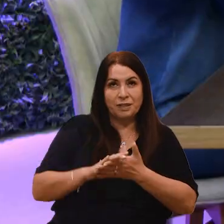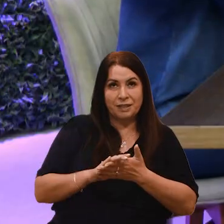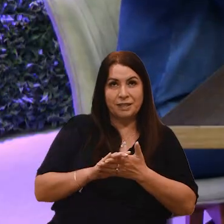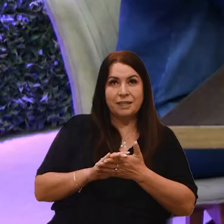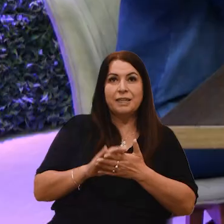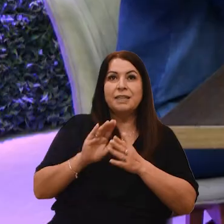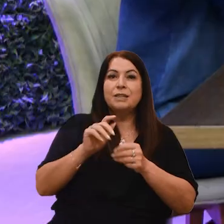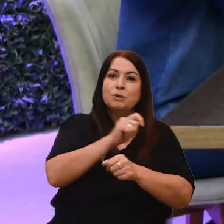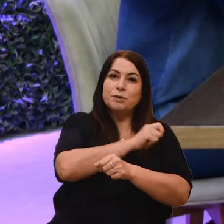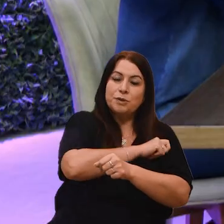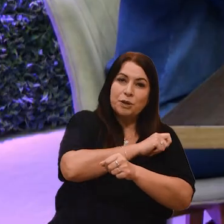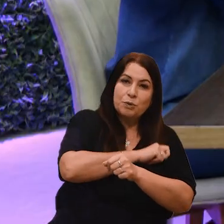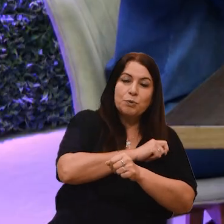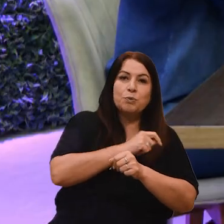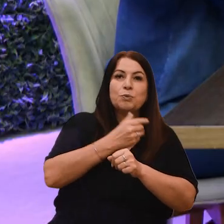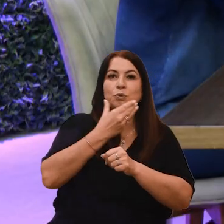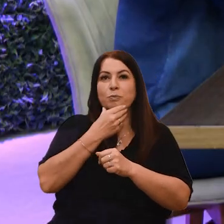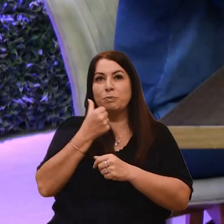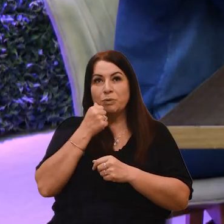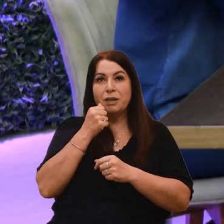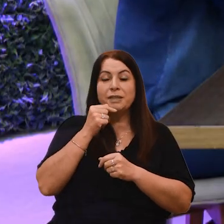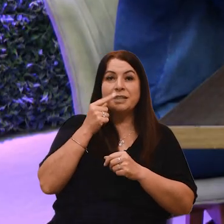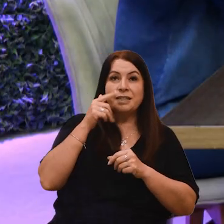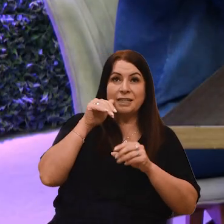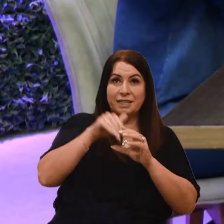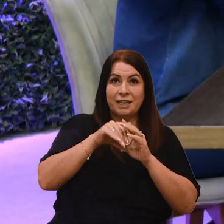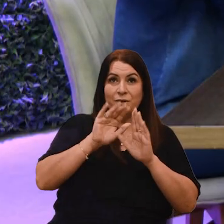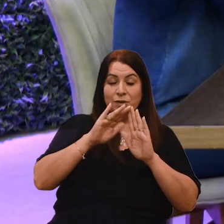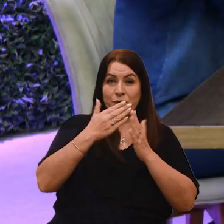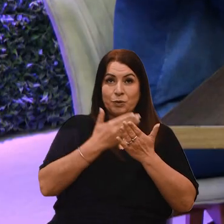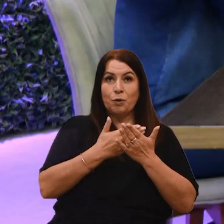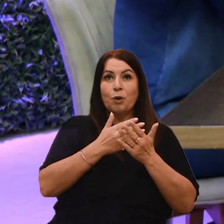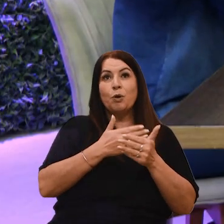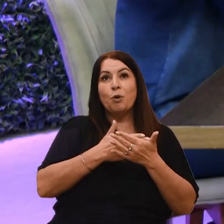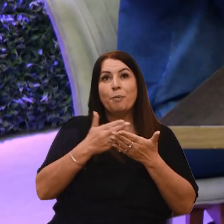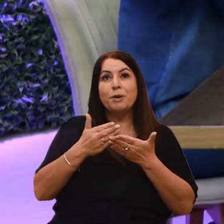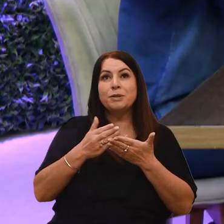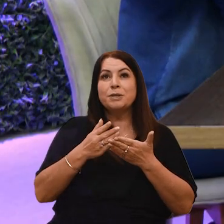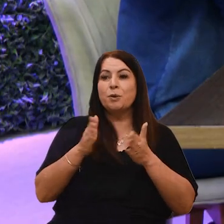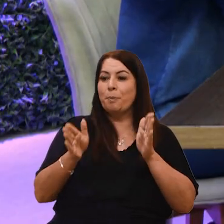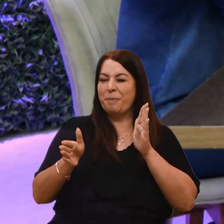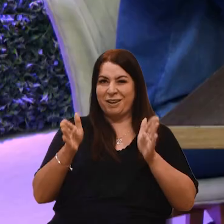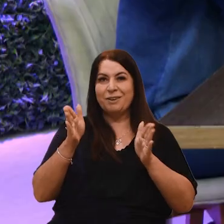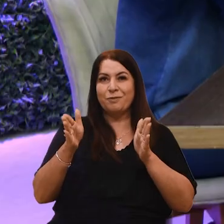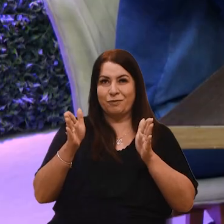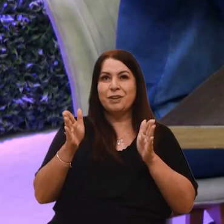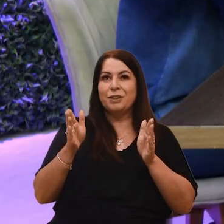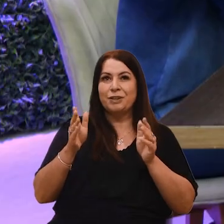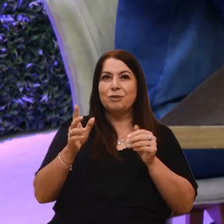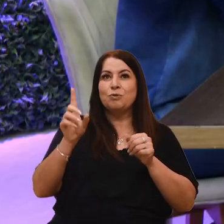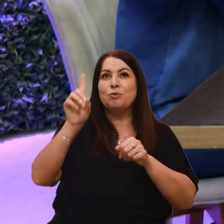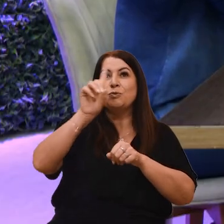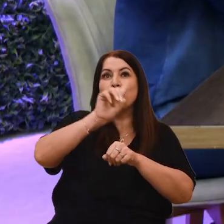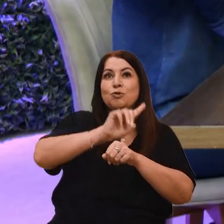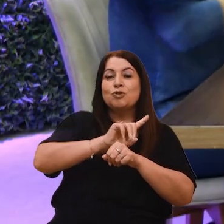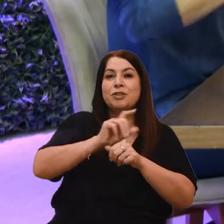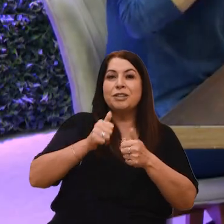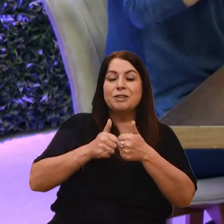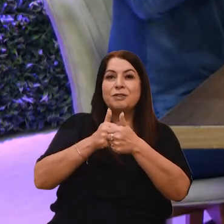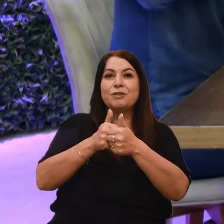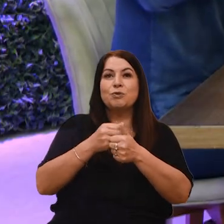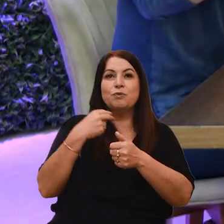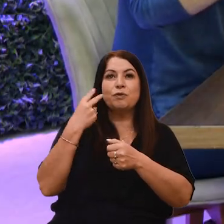Os estudantes que são eleitos nas escolas, eles passam um período, né, um dia com o vereador e